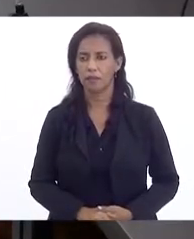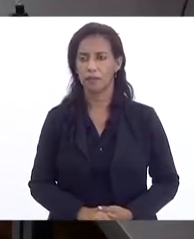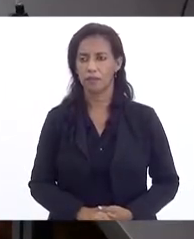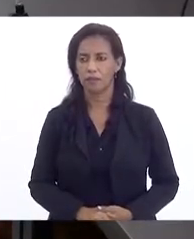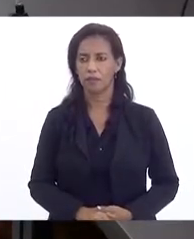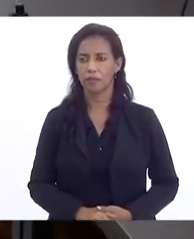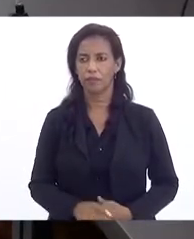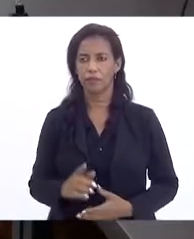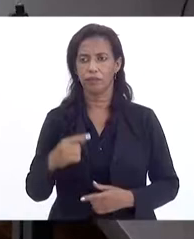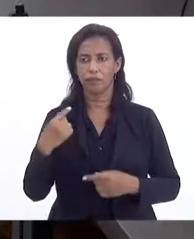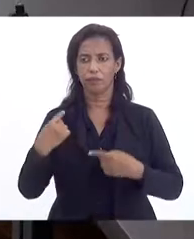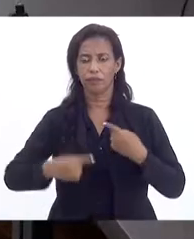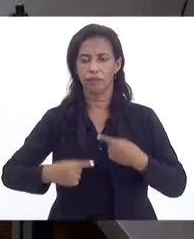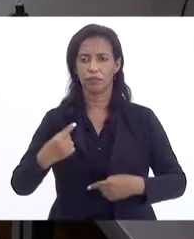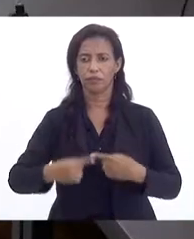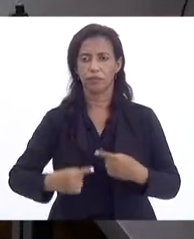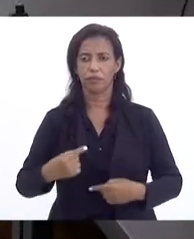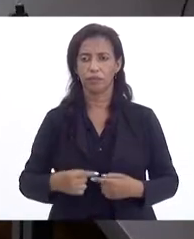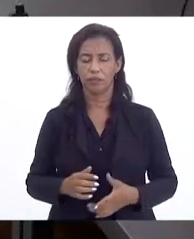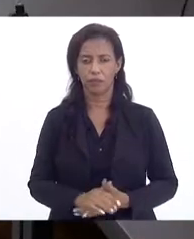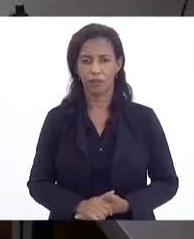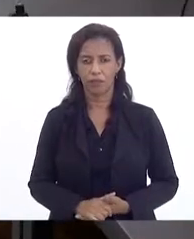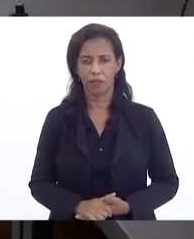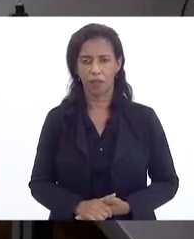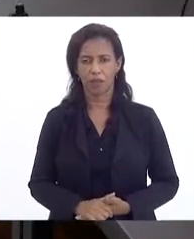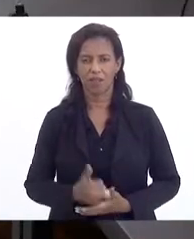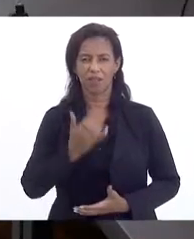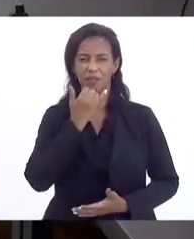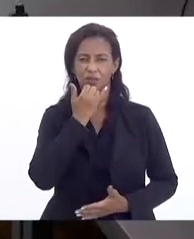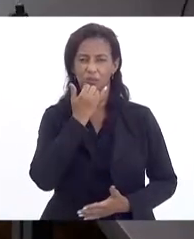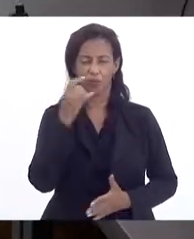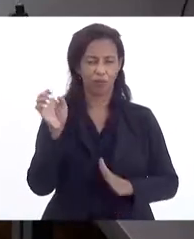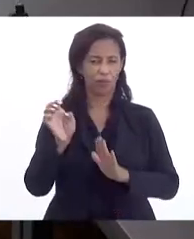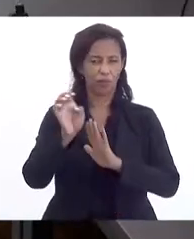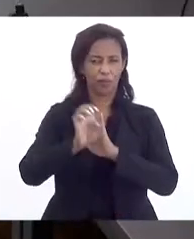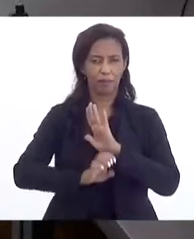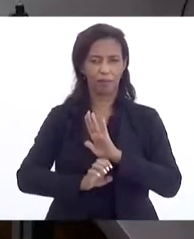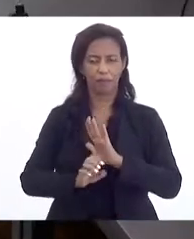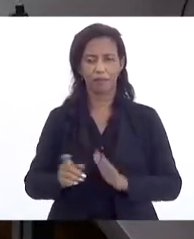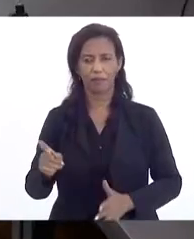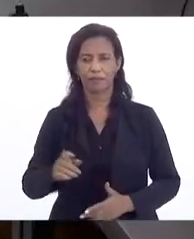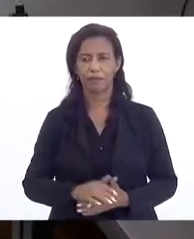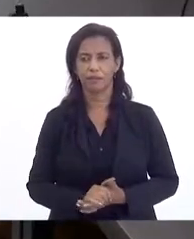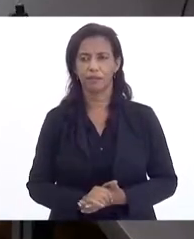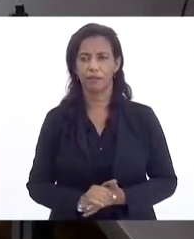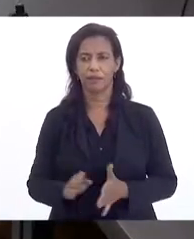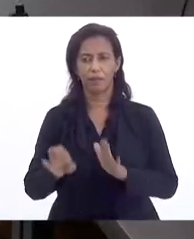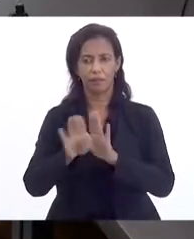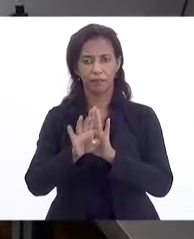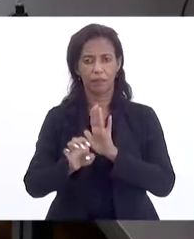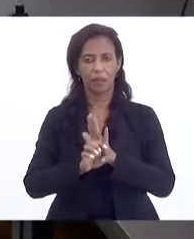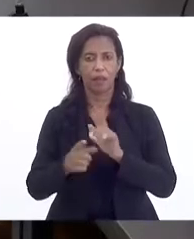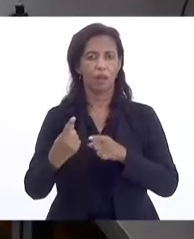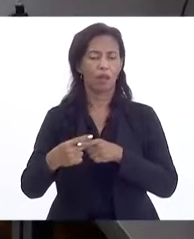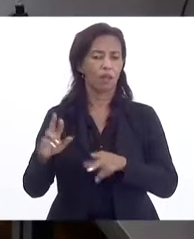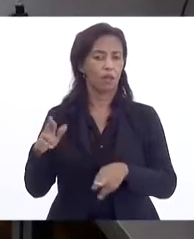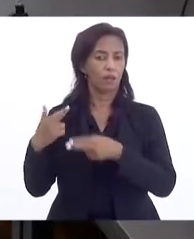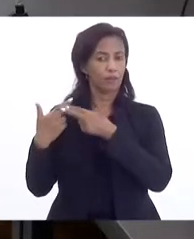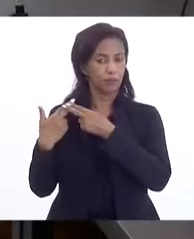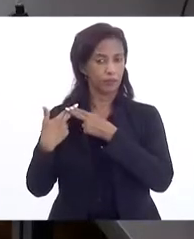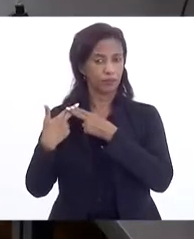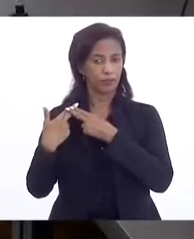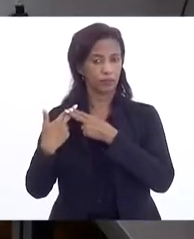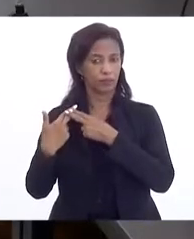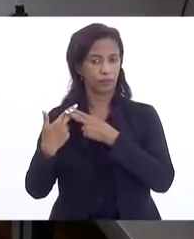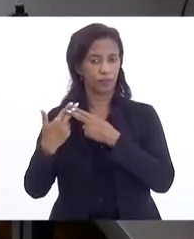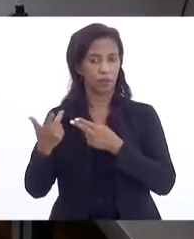Em discussão. Senhor presidente, eu vou emendar esse projeto em plenário, porque a responsabilidade maior, né,